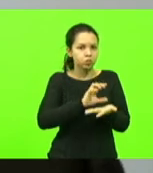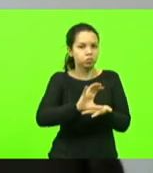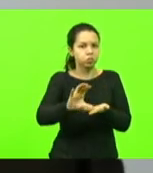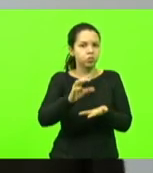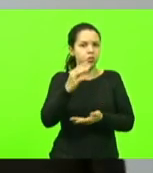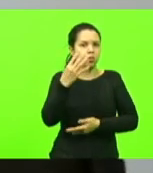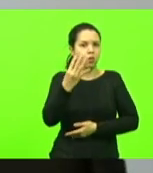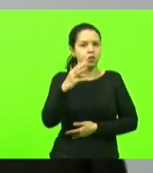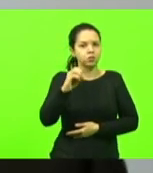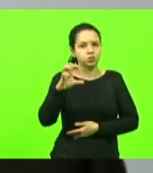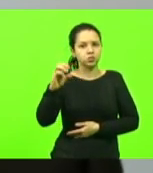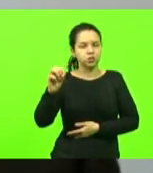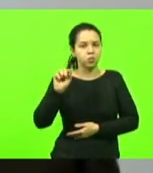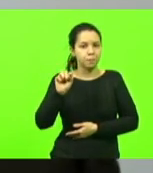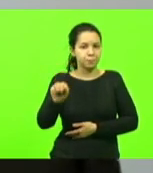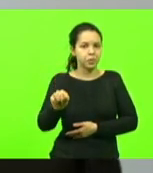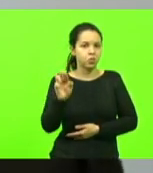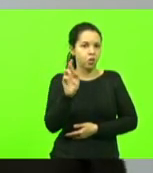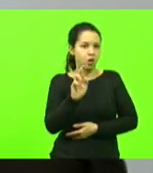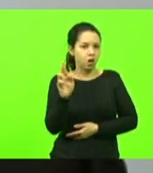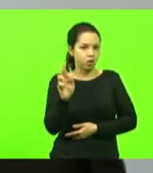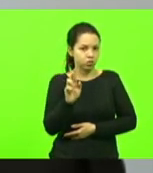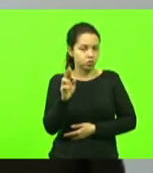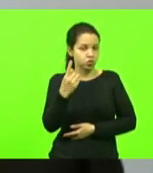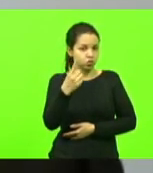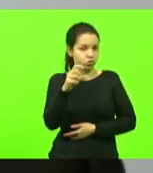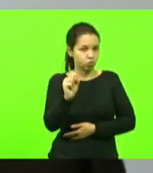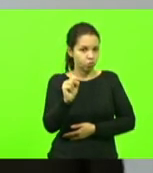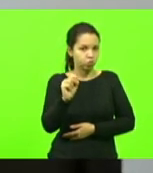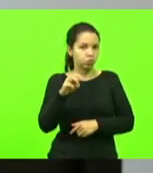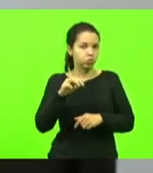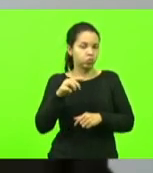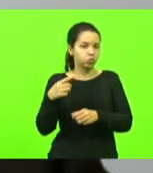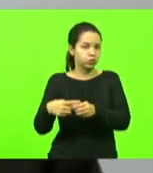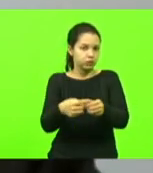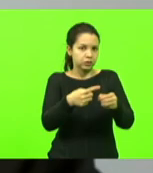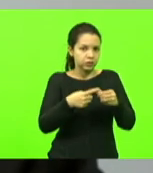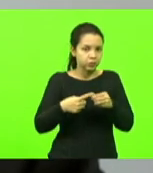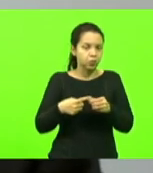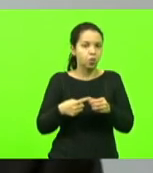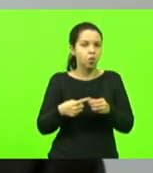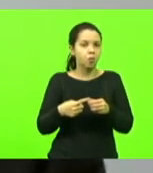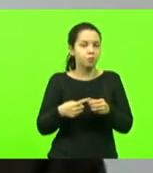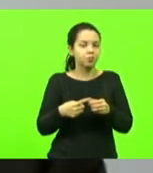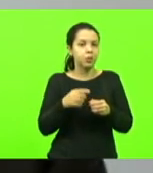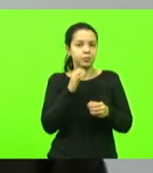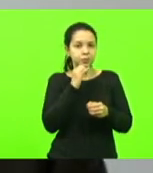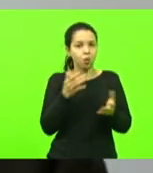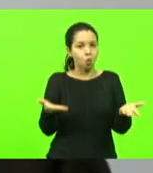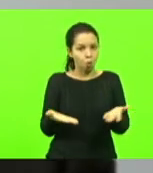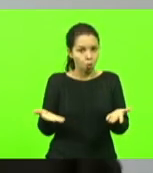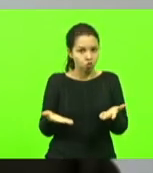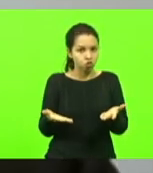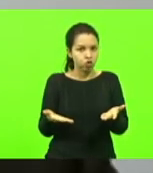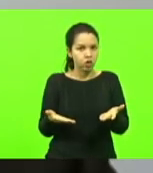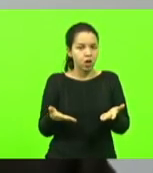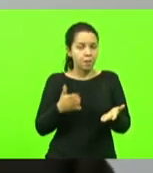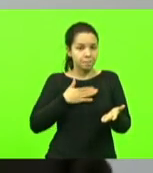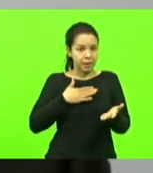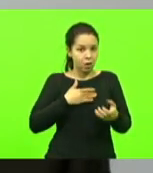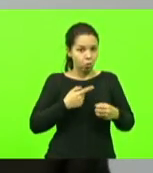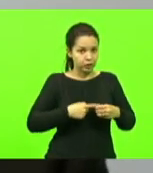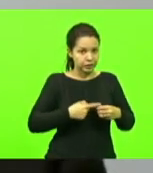R$400 mil para a Serra, para os 18 municípios. Então, hoje, o que acontece? Se eu coloco só castração no município, deputado